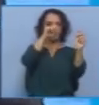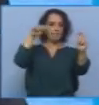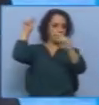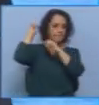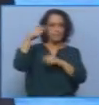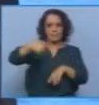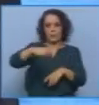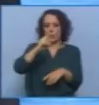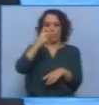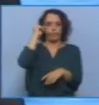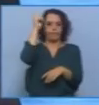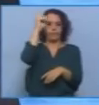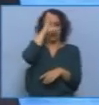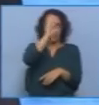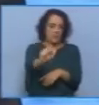de governante.